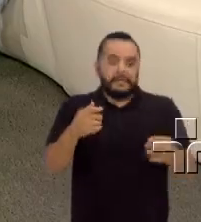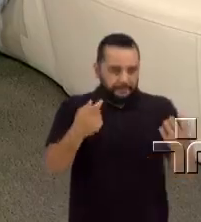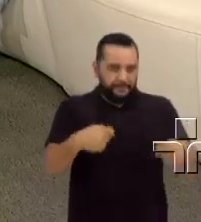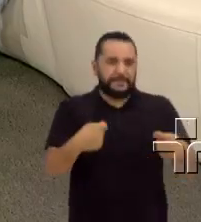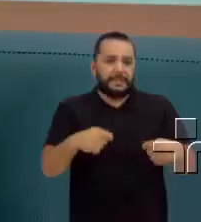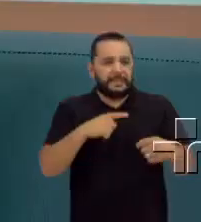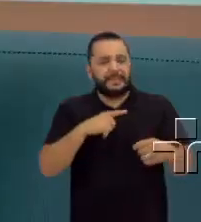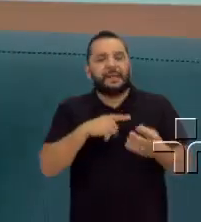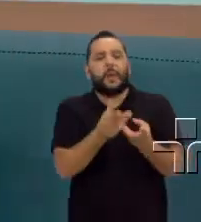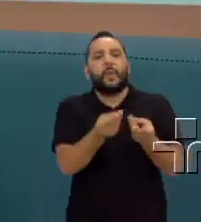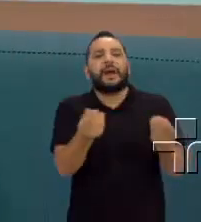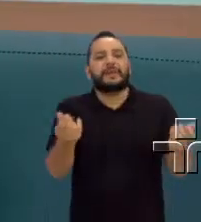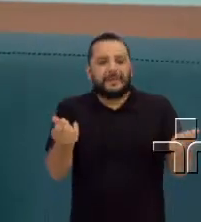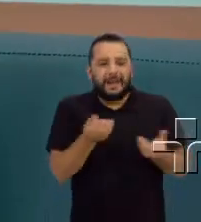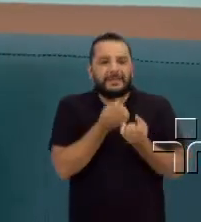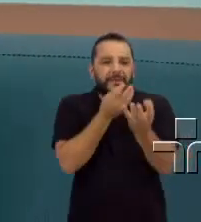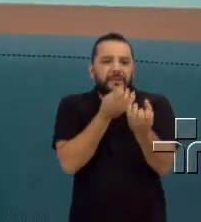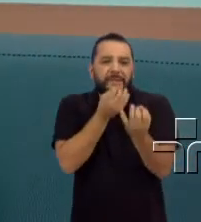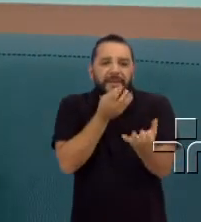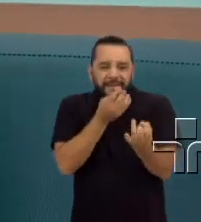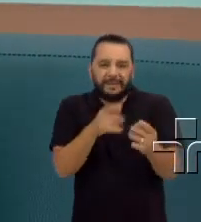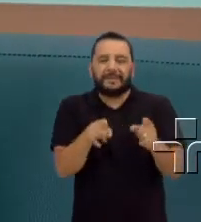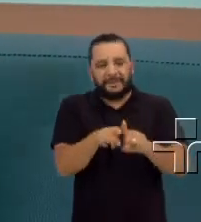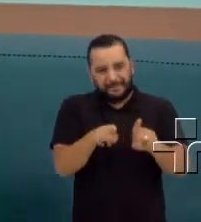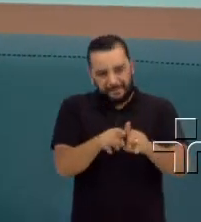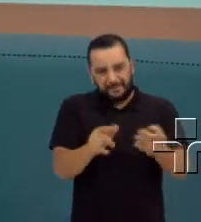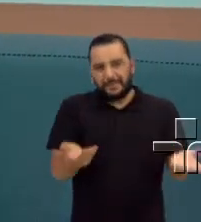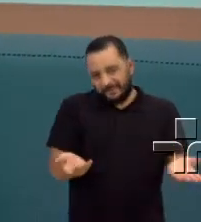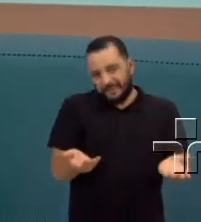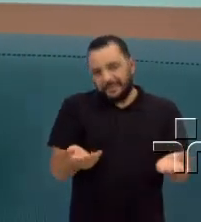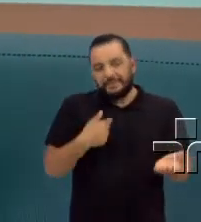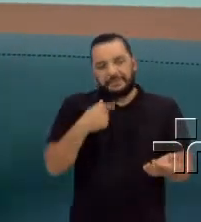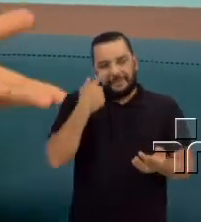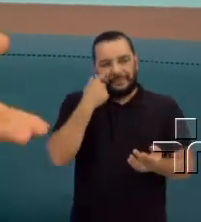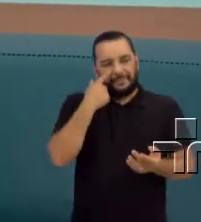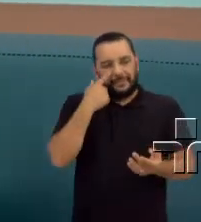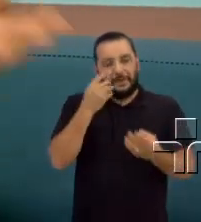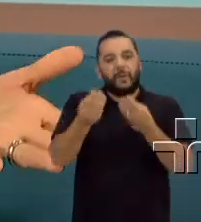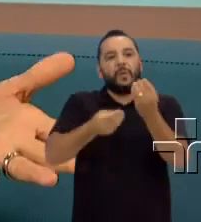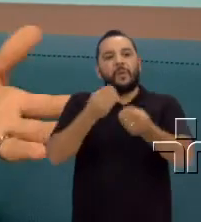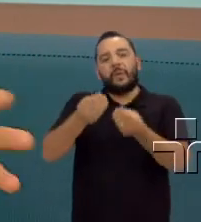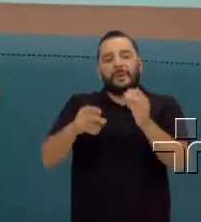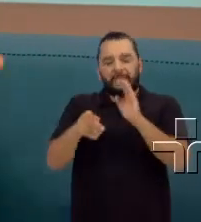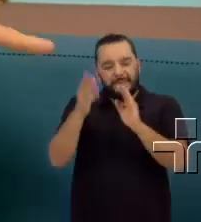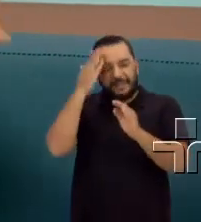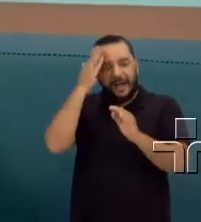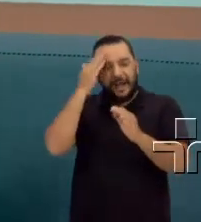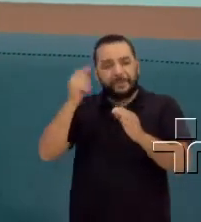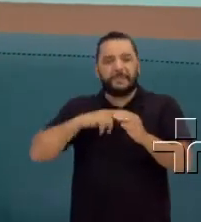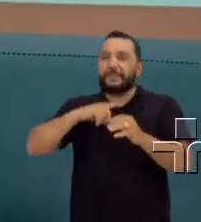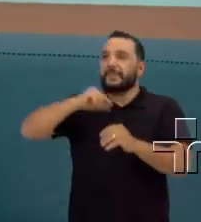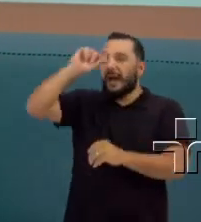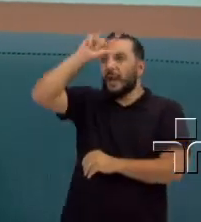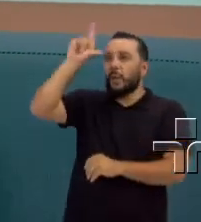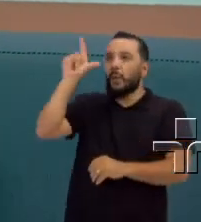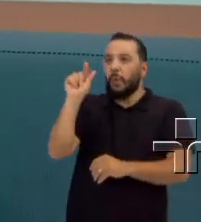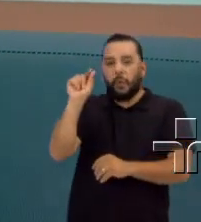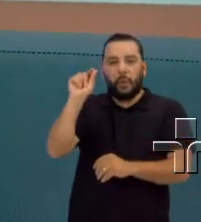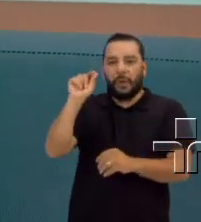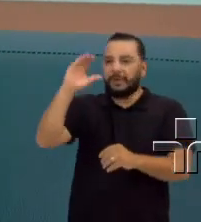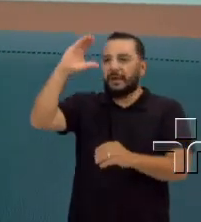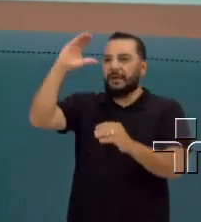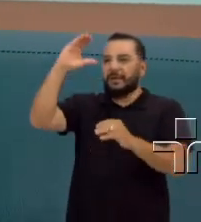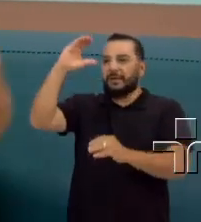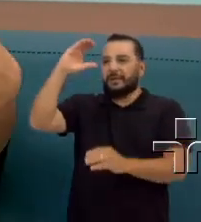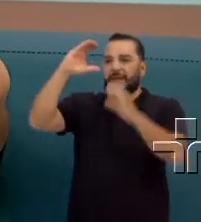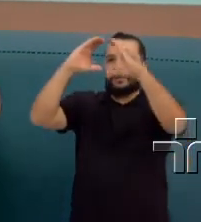é a qualidade. Então, sei lá, vamos ver. Estudar sobre as fases da Lua, por exemplo. Esse site está dizendo isso, outro site